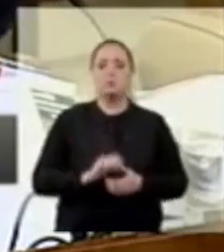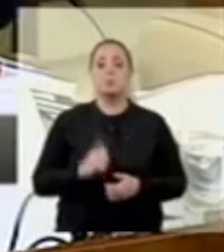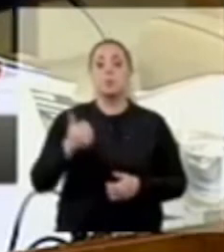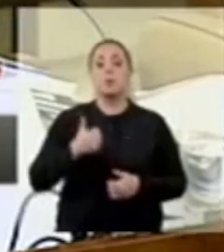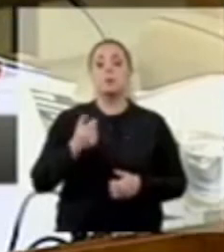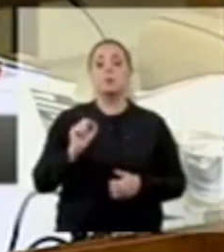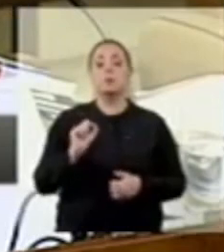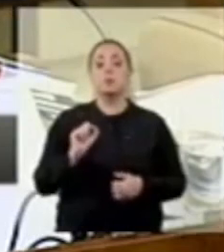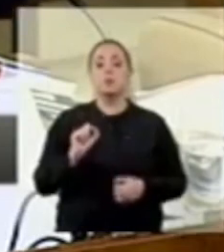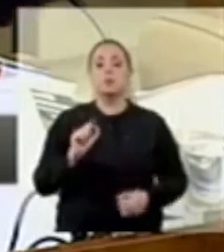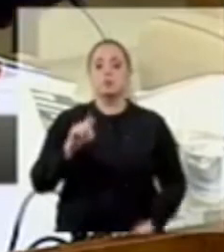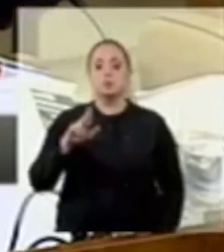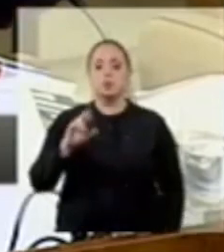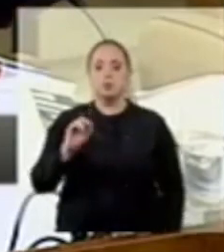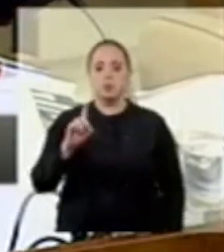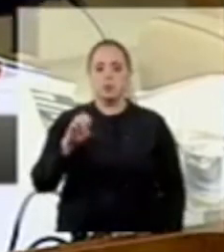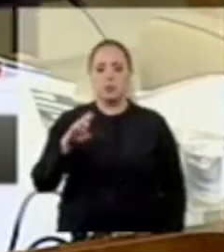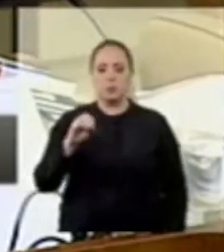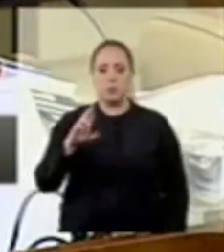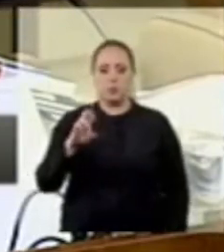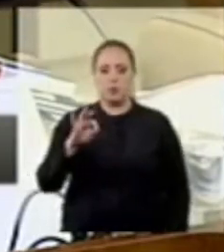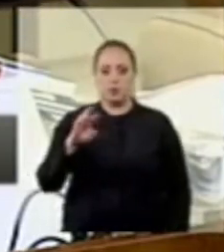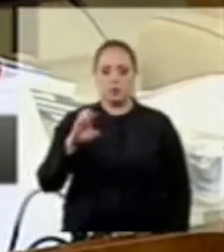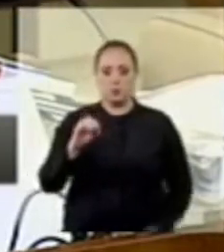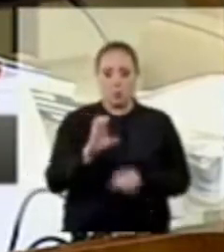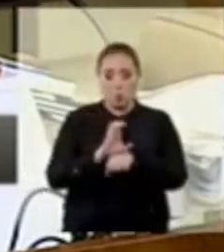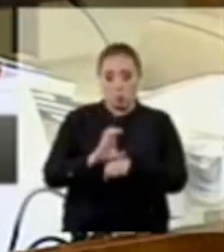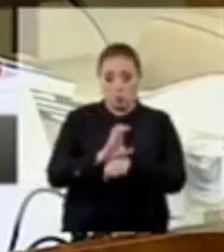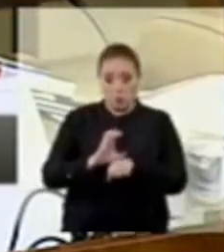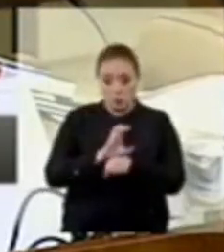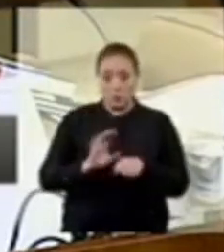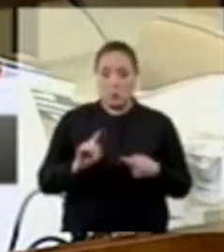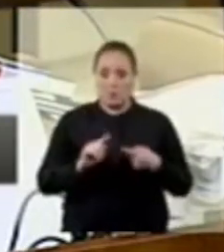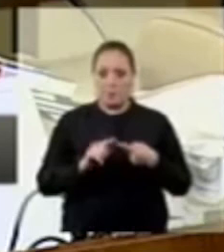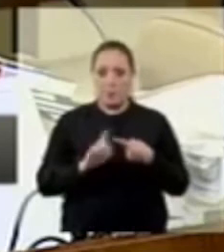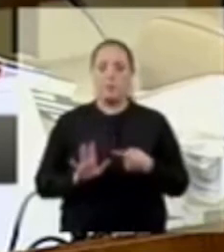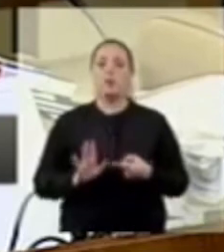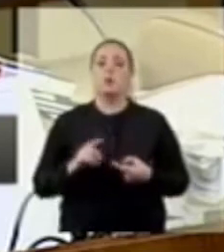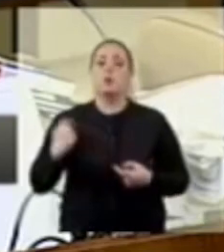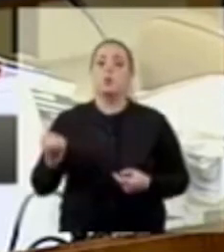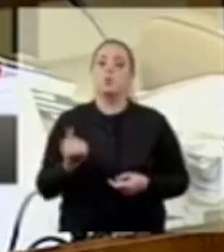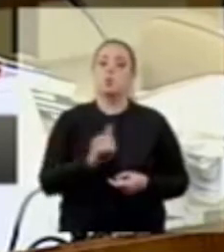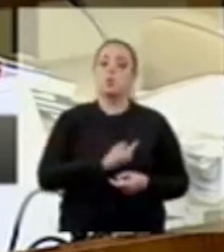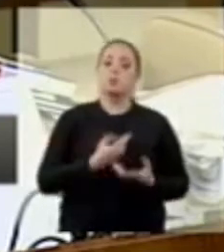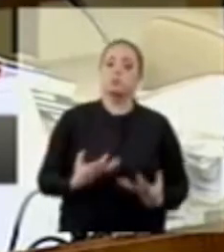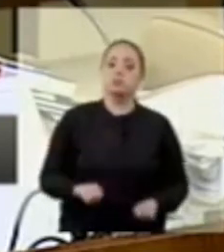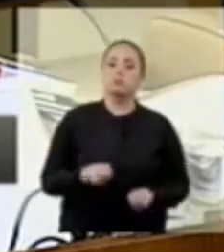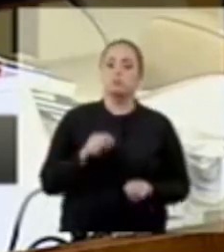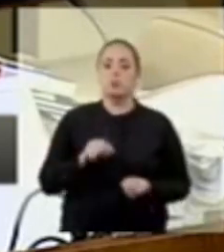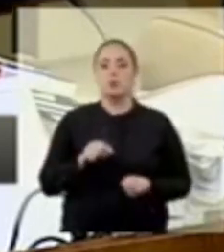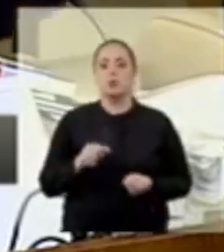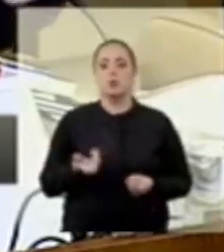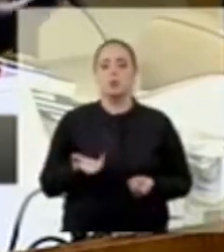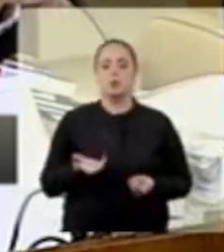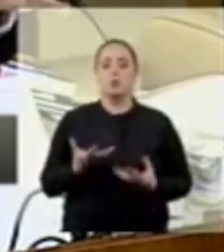chama o giro democrático condicional ao qual nós aderimos com a